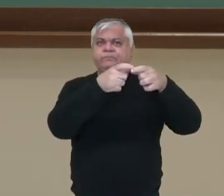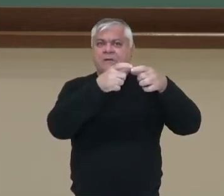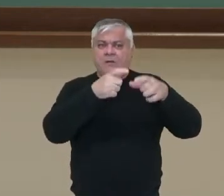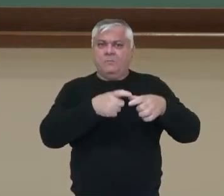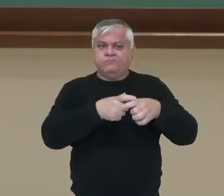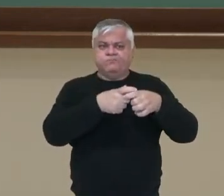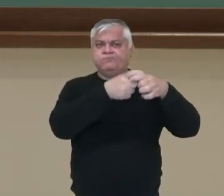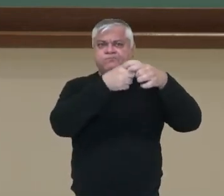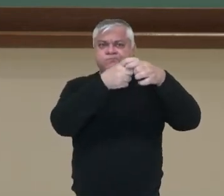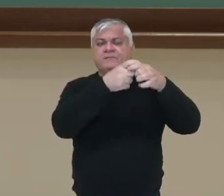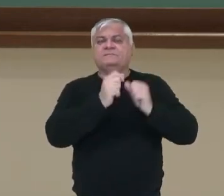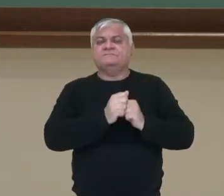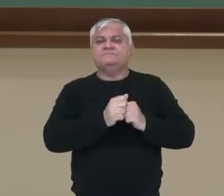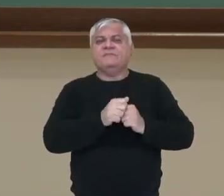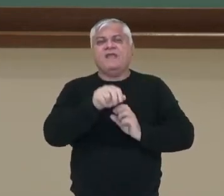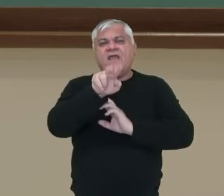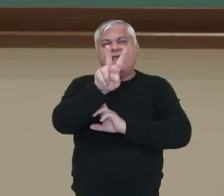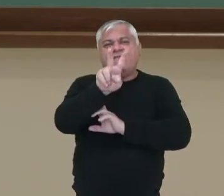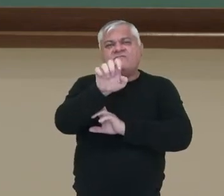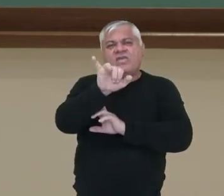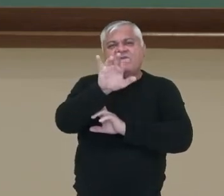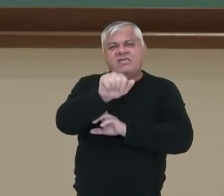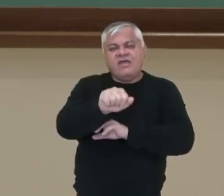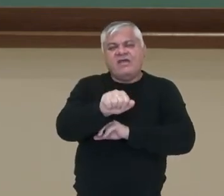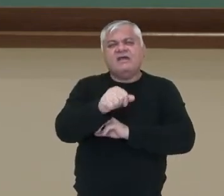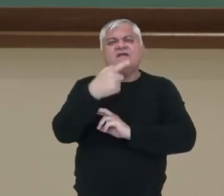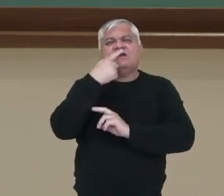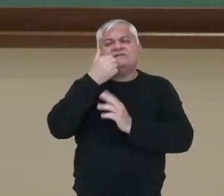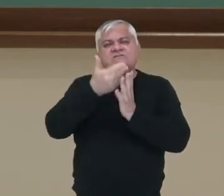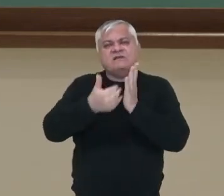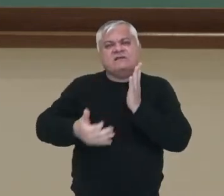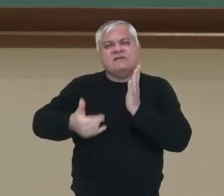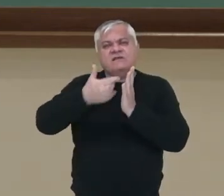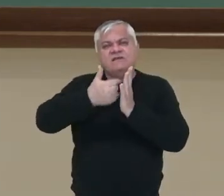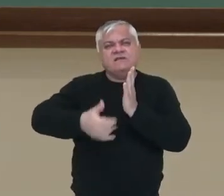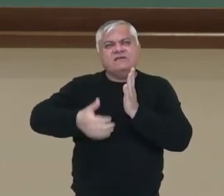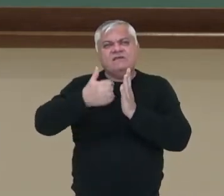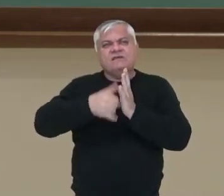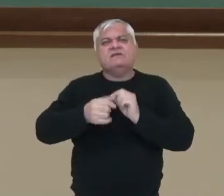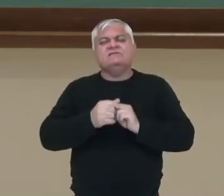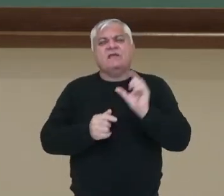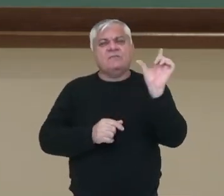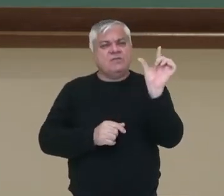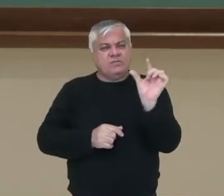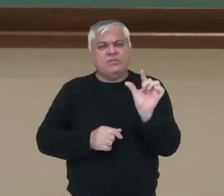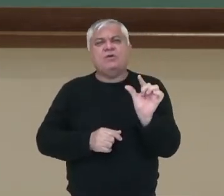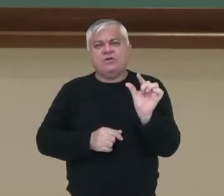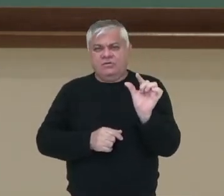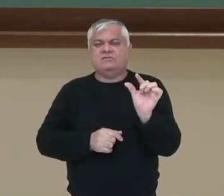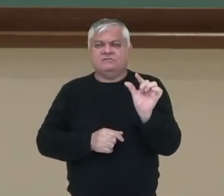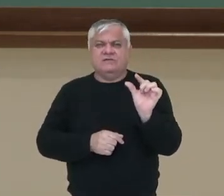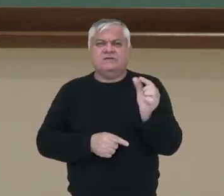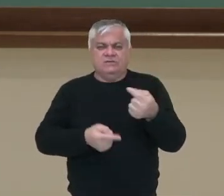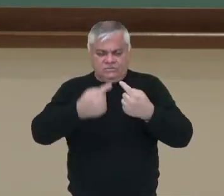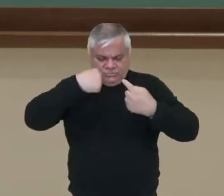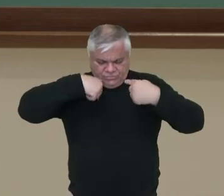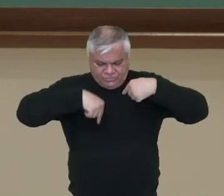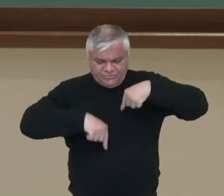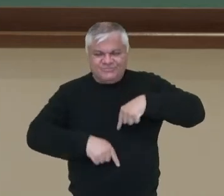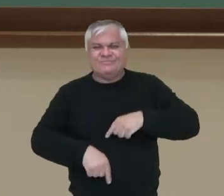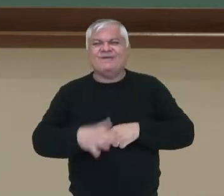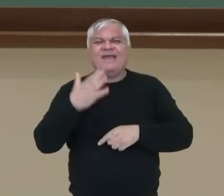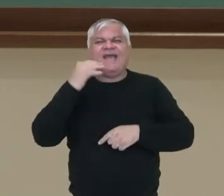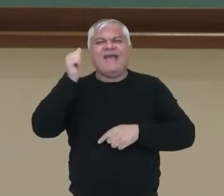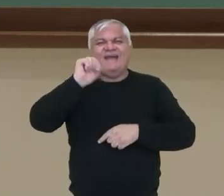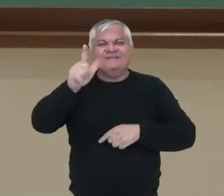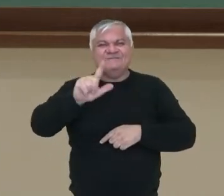tá? As veias, os vasos sanguíneos menores, né, que a gente chama de veia, são aqueles que passam pelo corpo todo. E nós